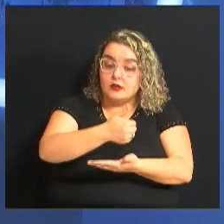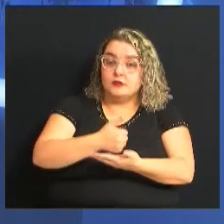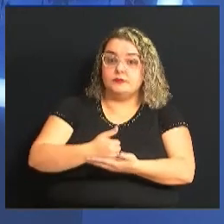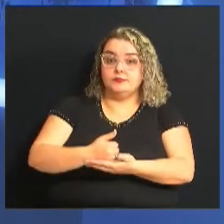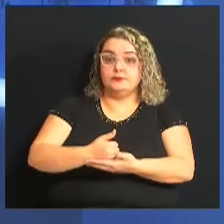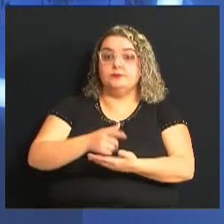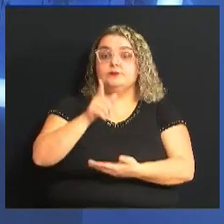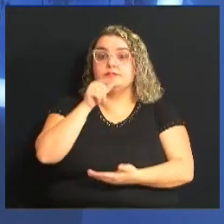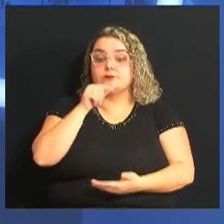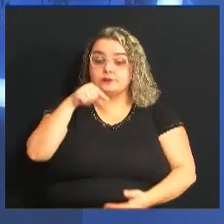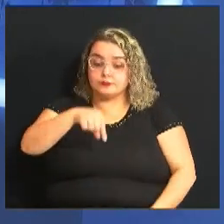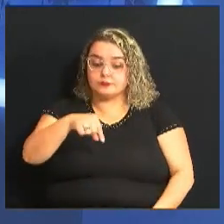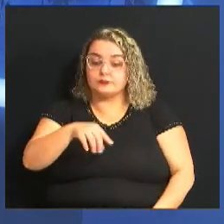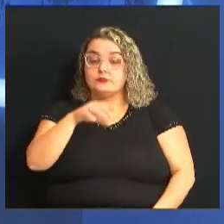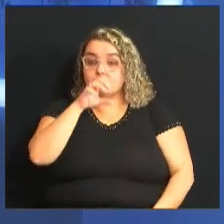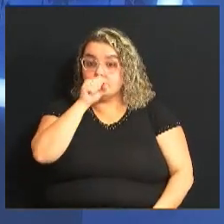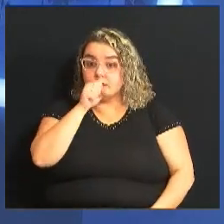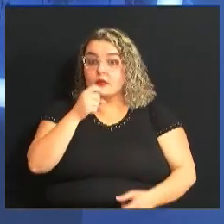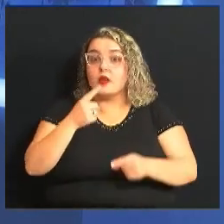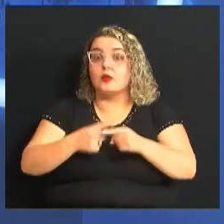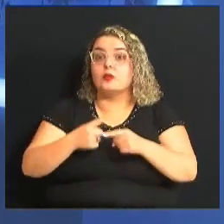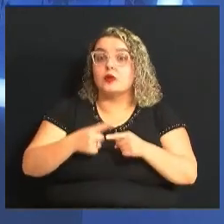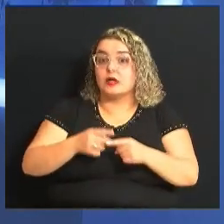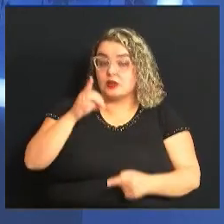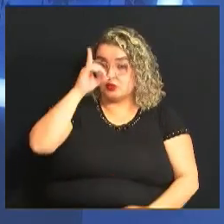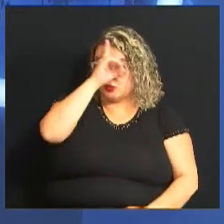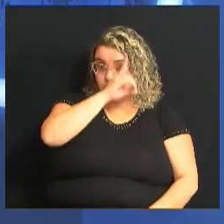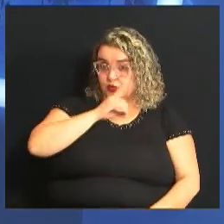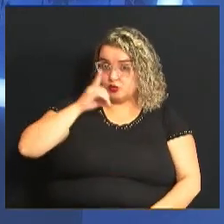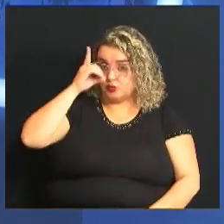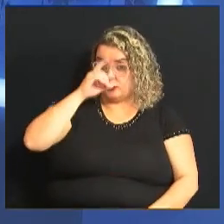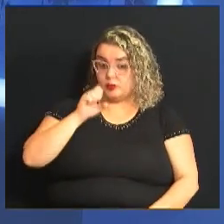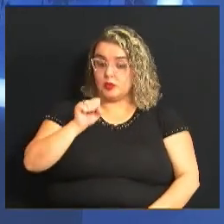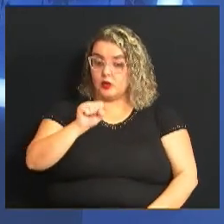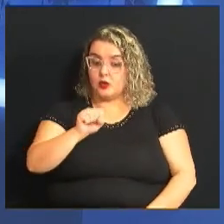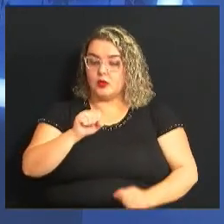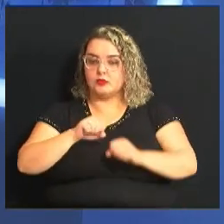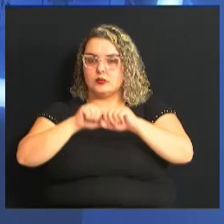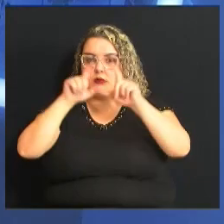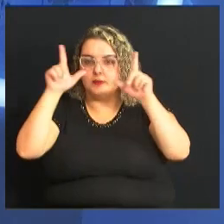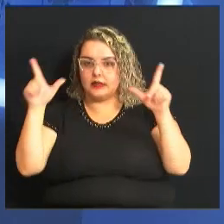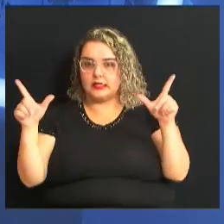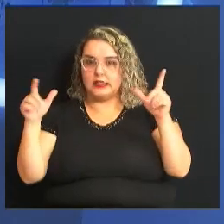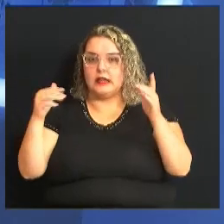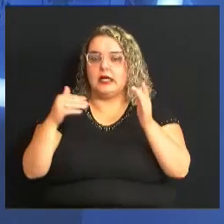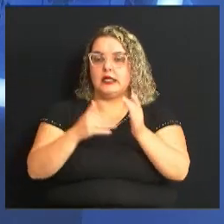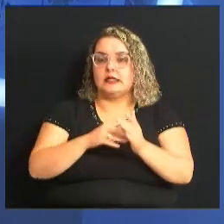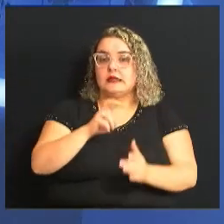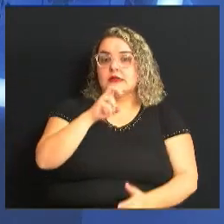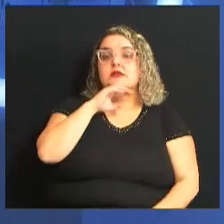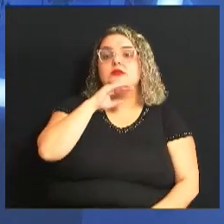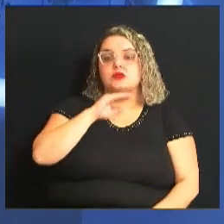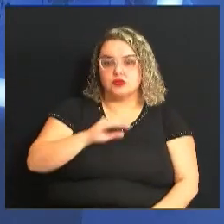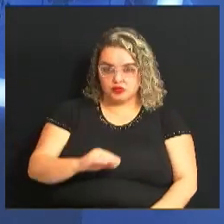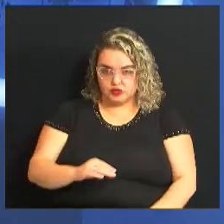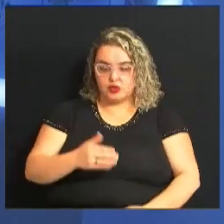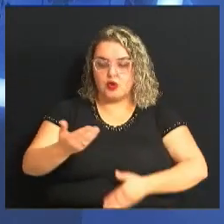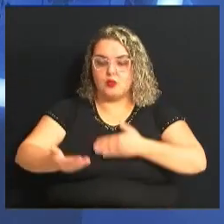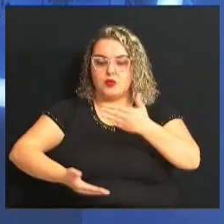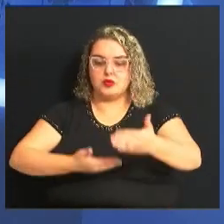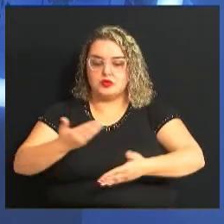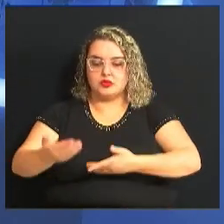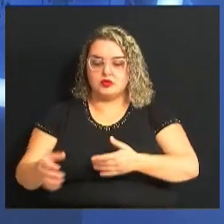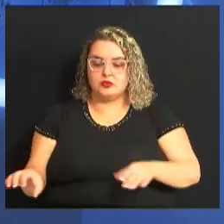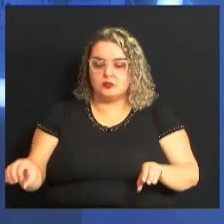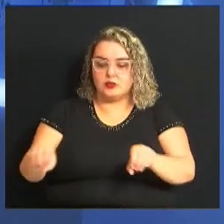água neste sábado, porque domingo, entre 8 horas da manhã e 5 horas da tarde, por um serviço de interligação